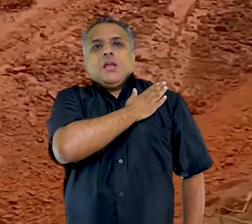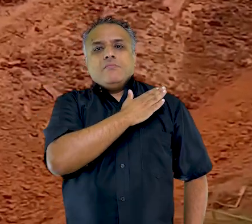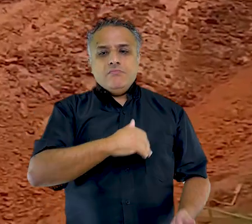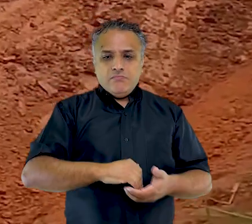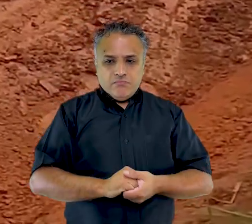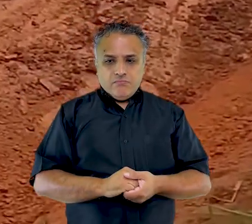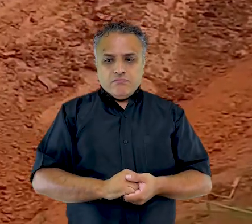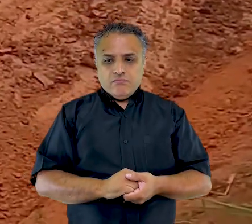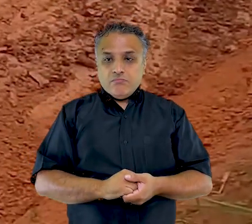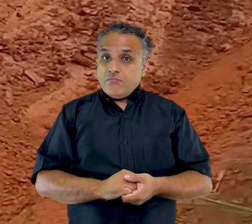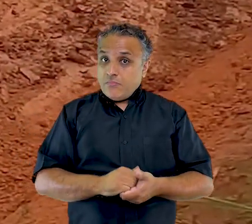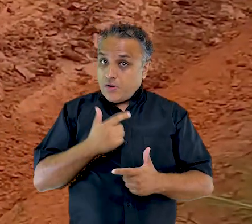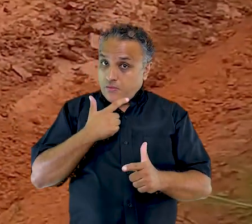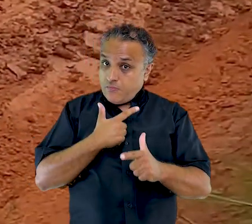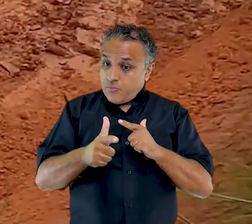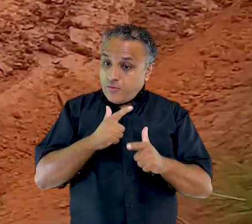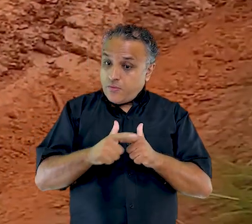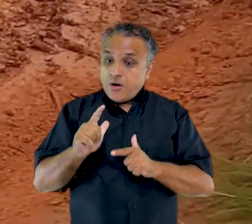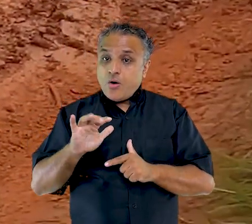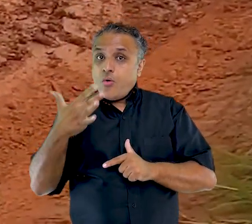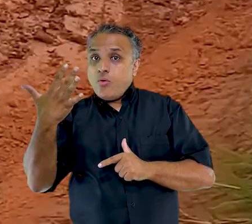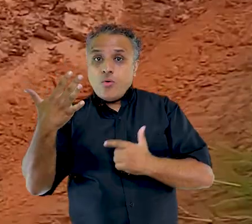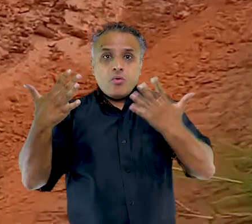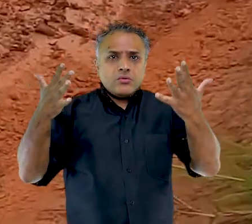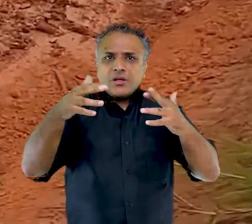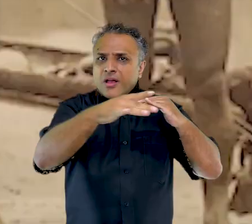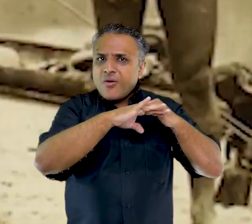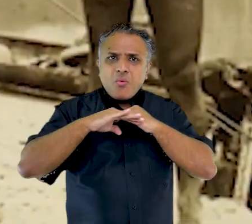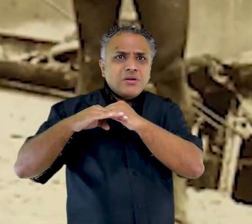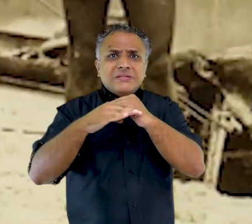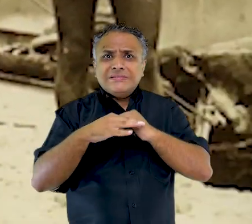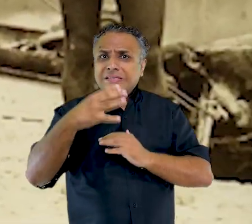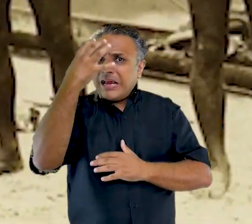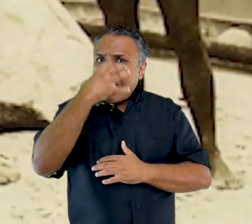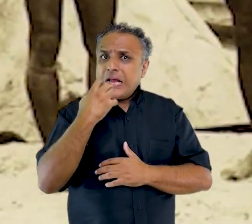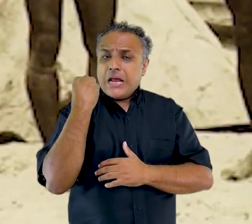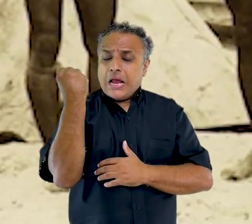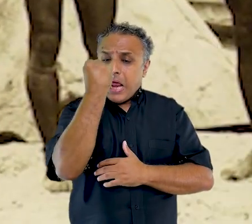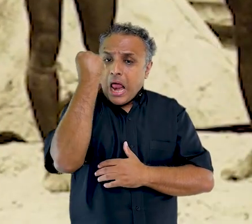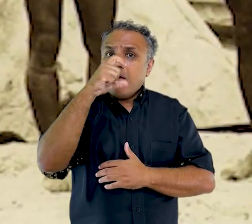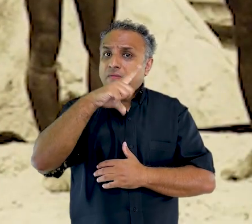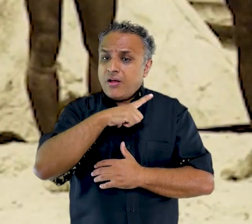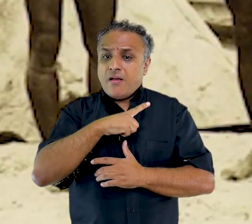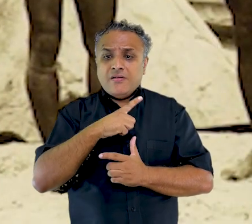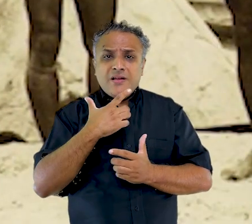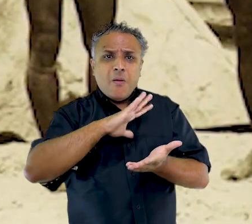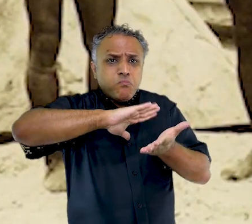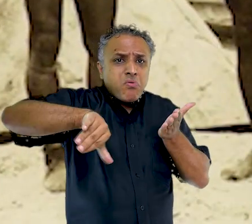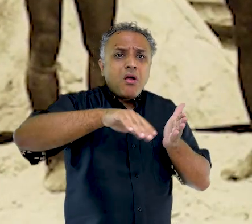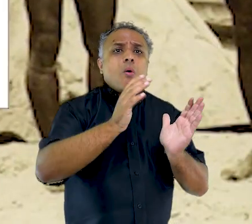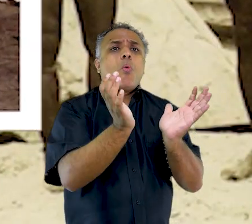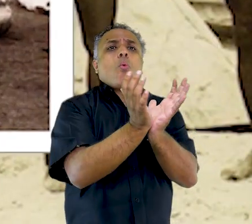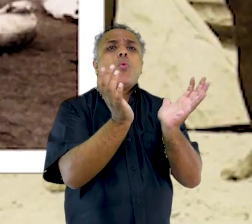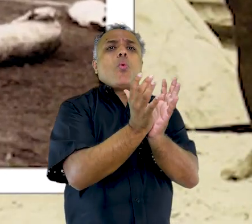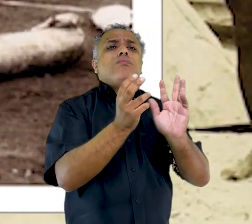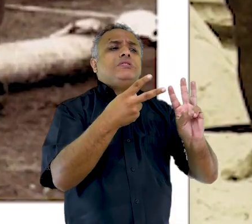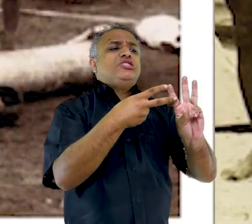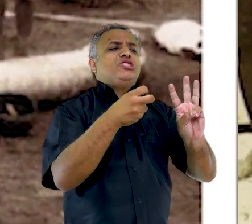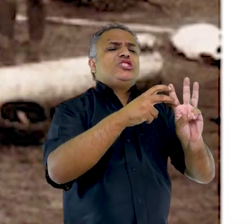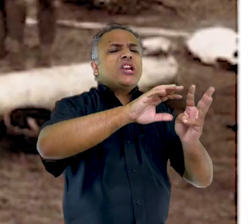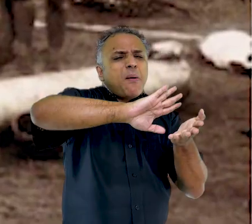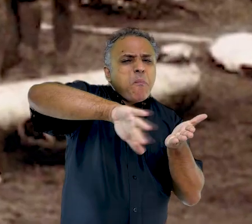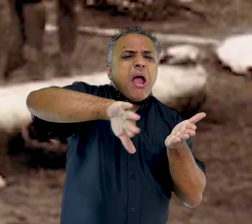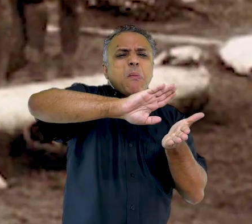Além desses problemas, outra situação igualmente grave foi a expulsão e violação de comunidades indígenas em